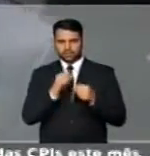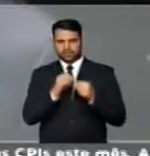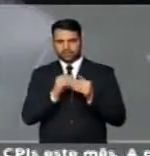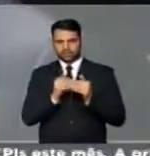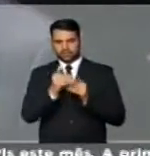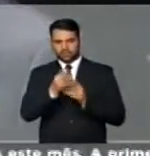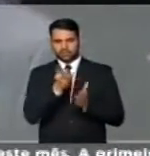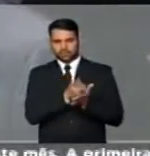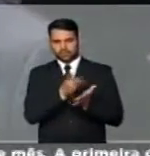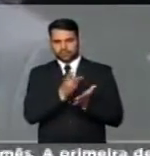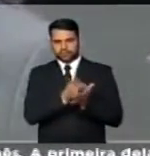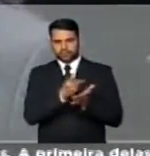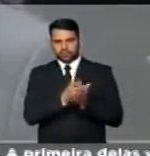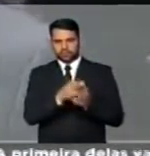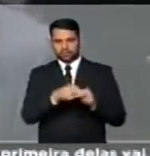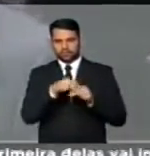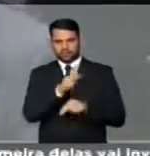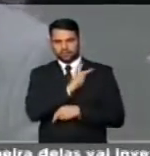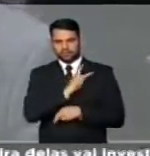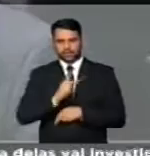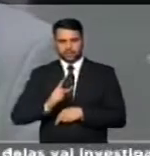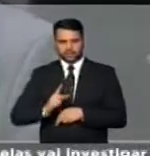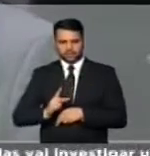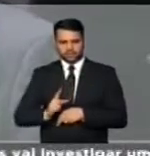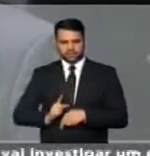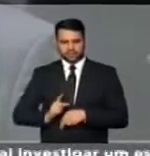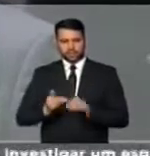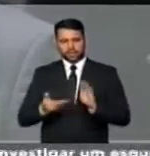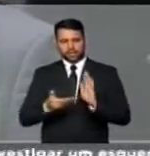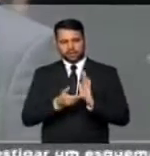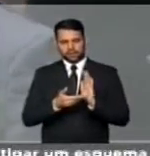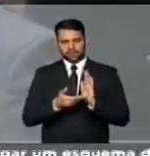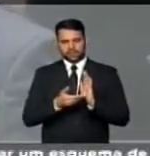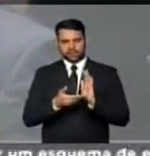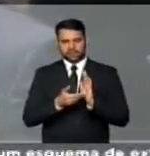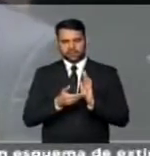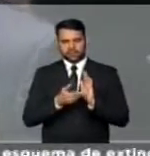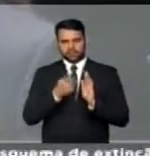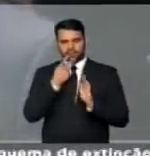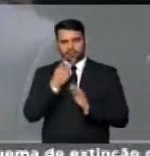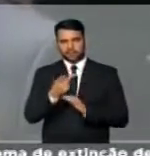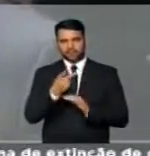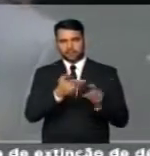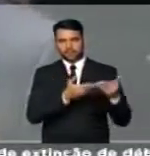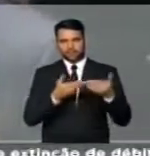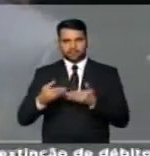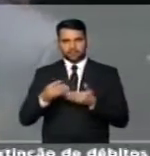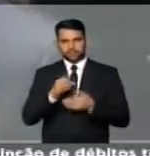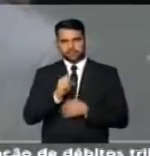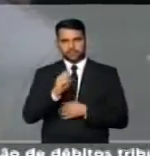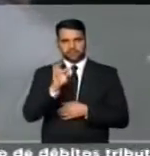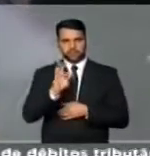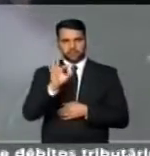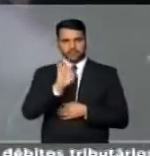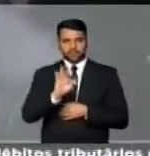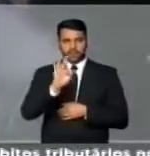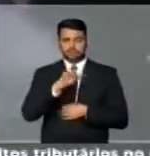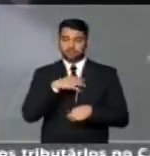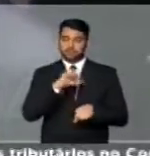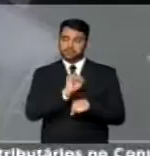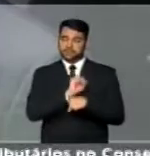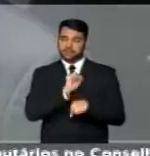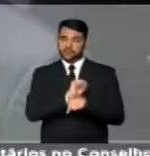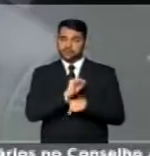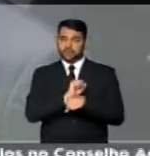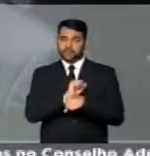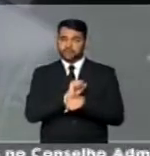sucessória, continuar no exercício da presidência da Câmara dos Deputados com denúncia recebida pelo Supremo Tribunal Federal. Esperamos